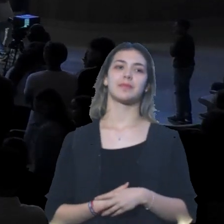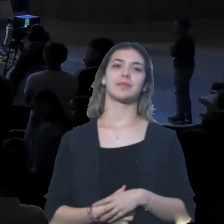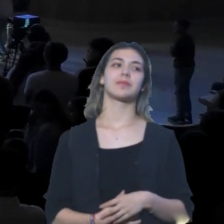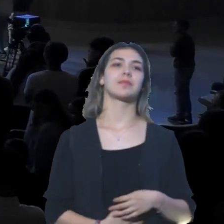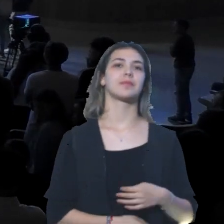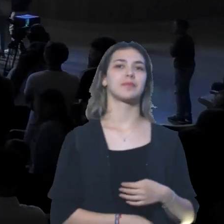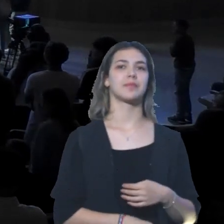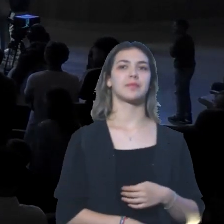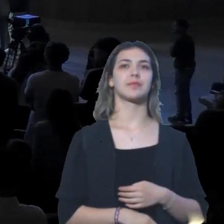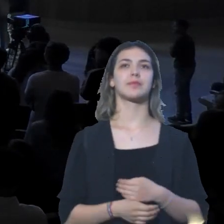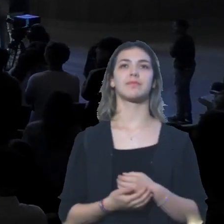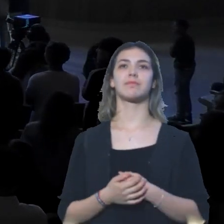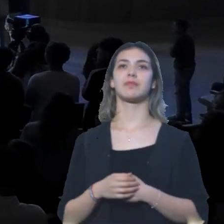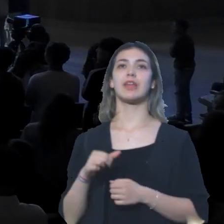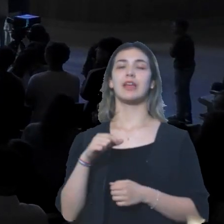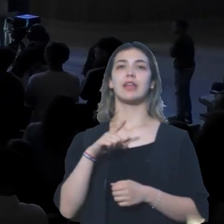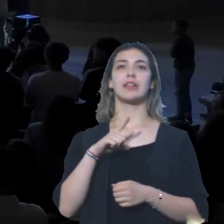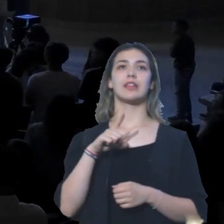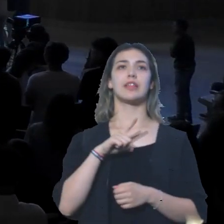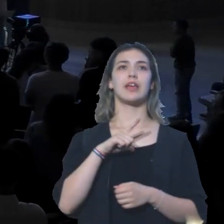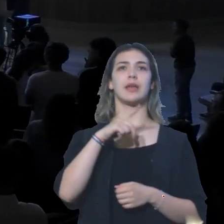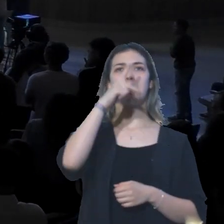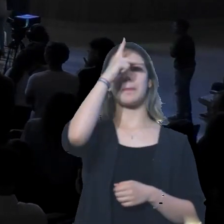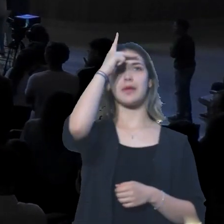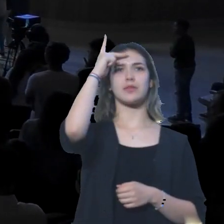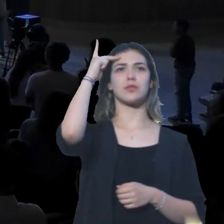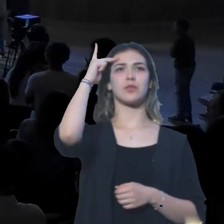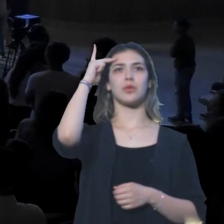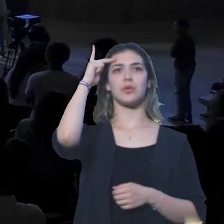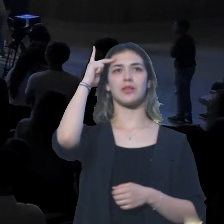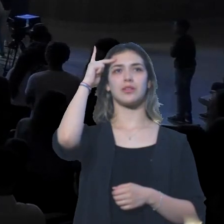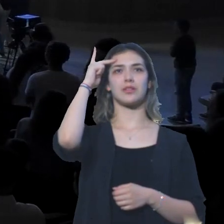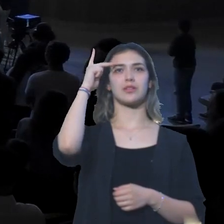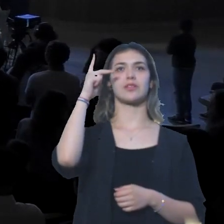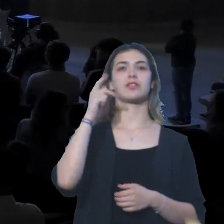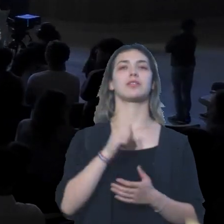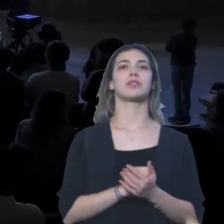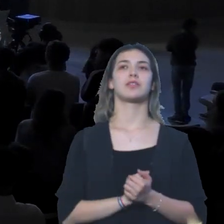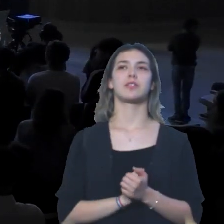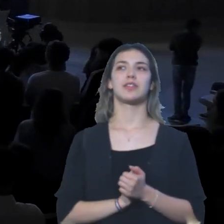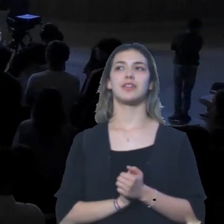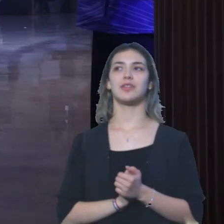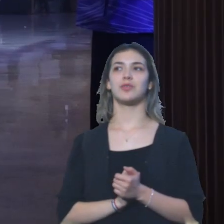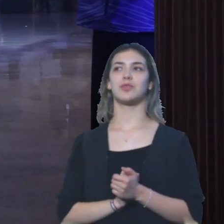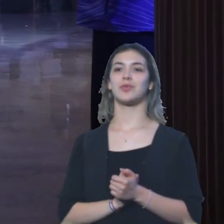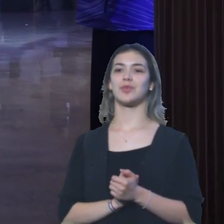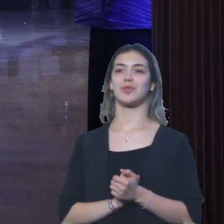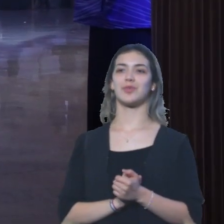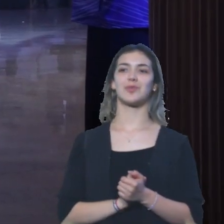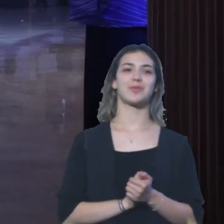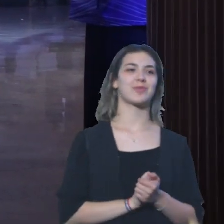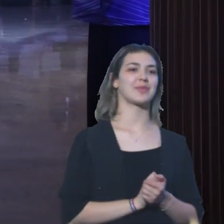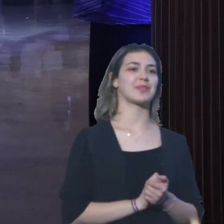Pode vir, tem pessoas lá no fundo, venha. Pode vir aqui para frente.